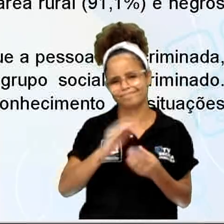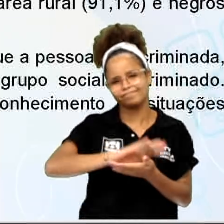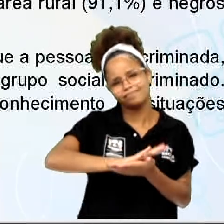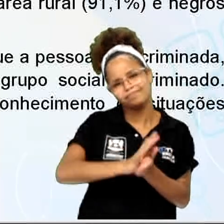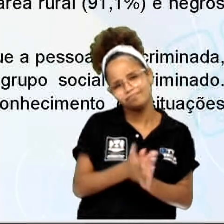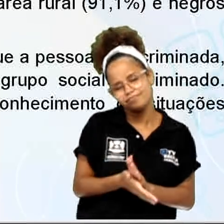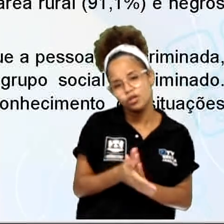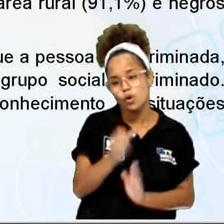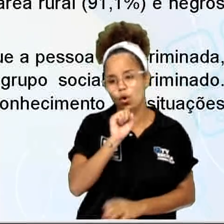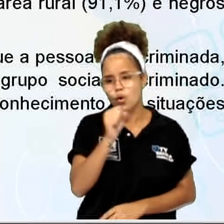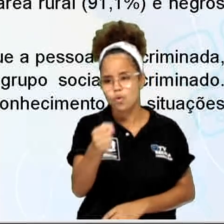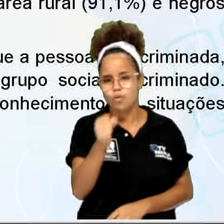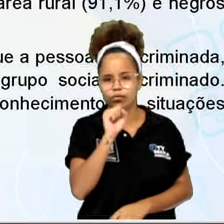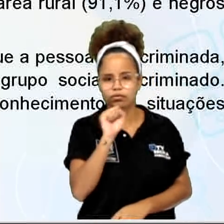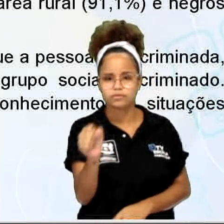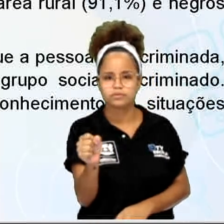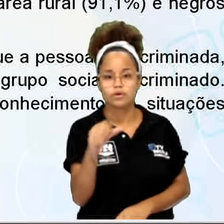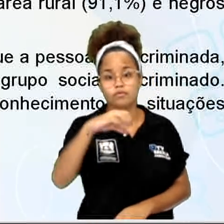Dos entrevistados,